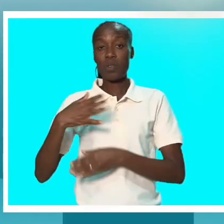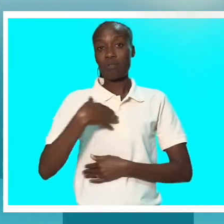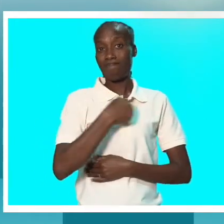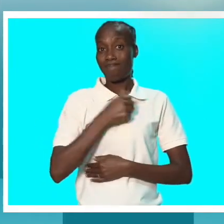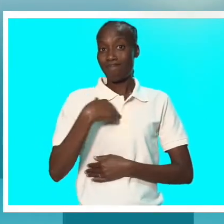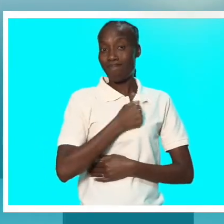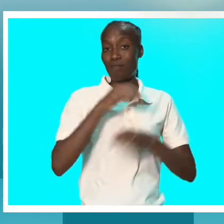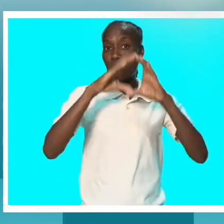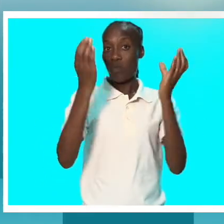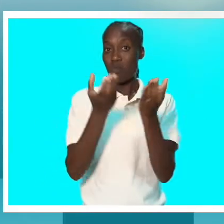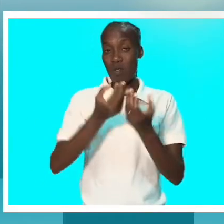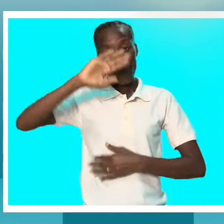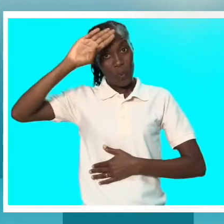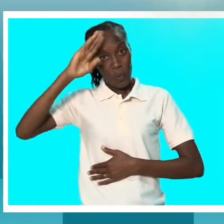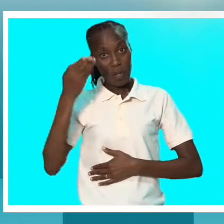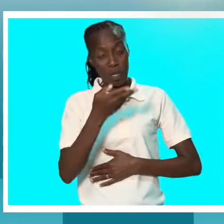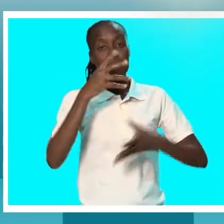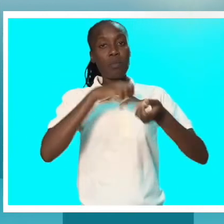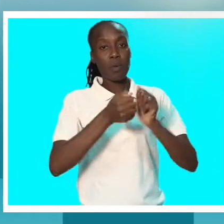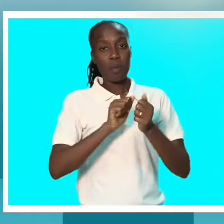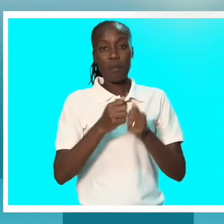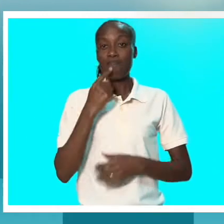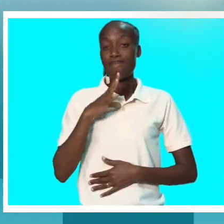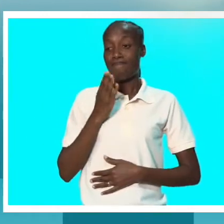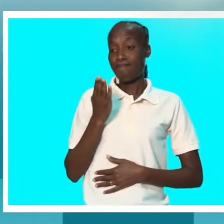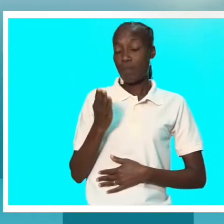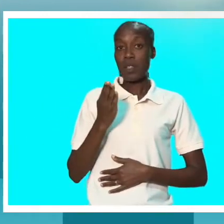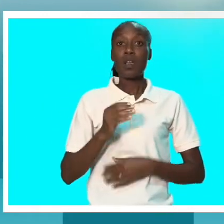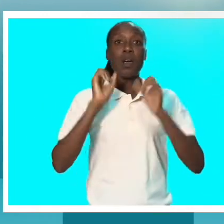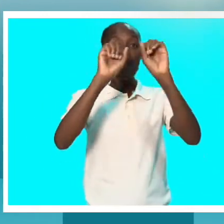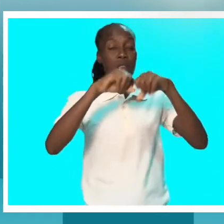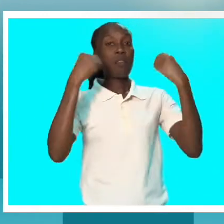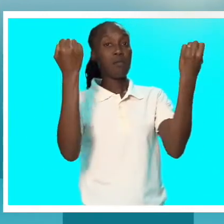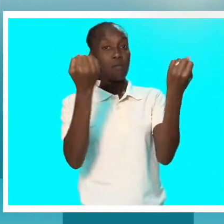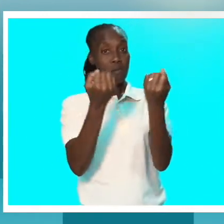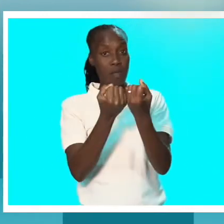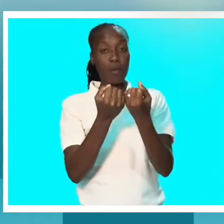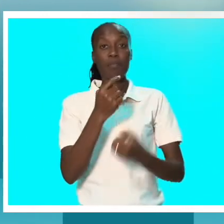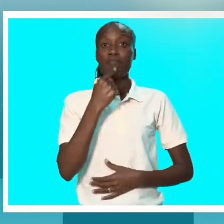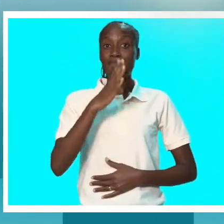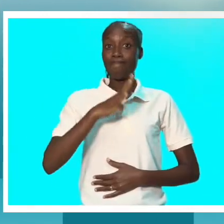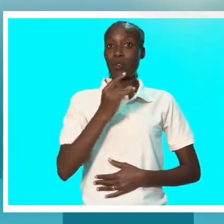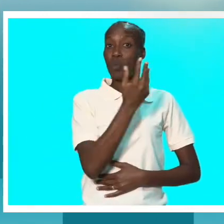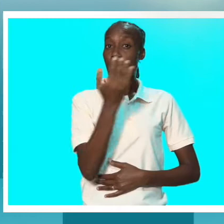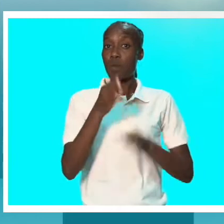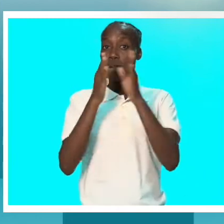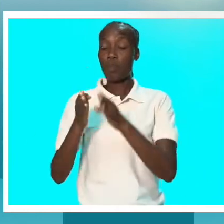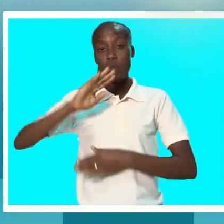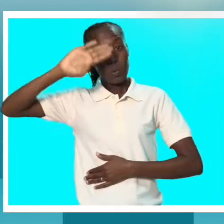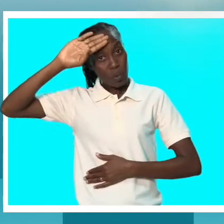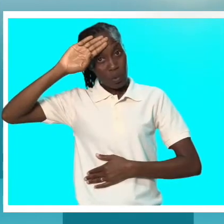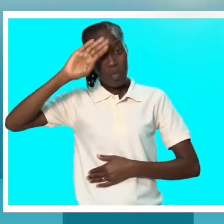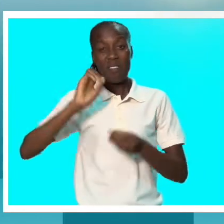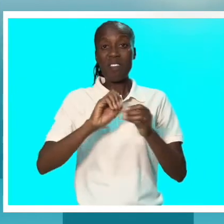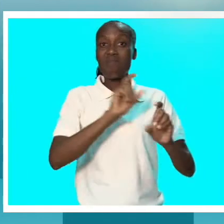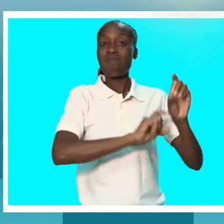morem no mundo devido a este problema. Ainda de acordo com a mesma agremiação, o número de